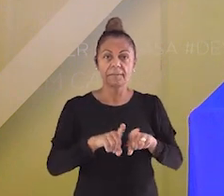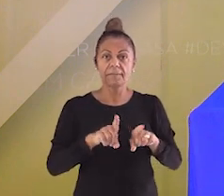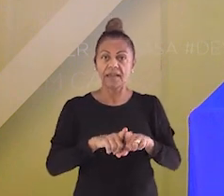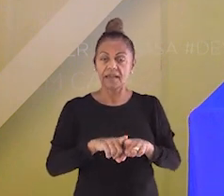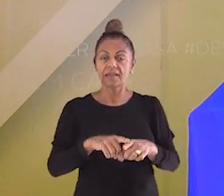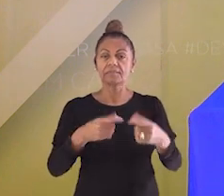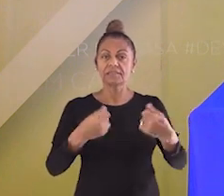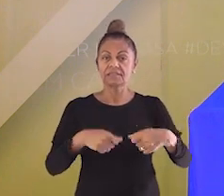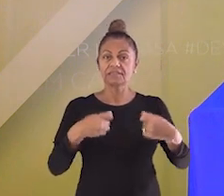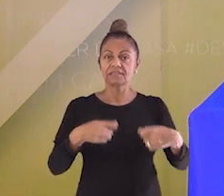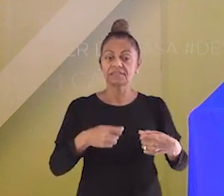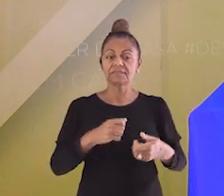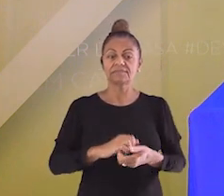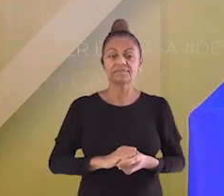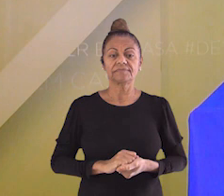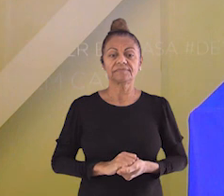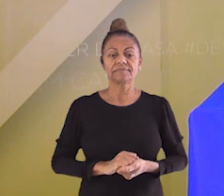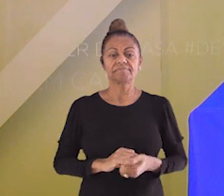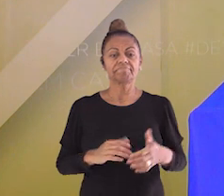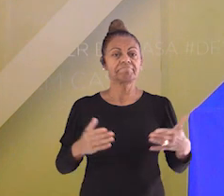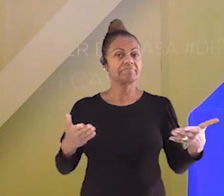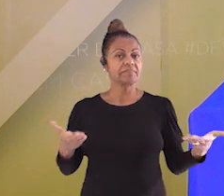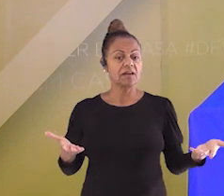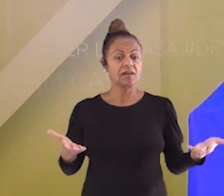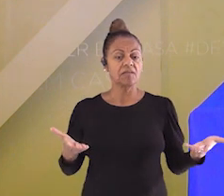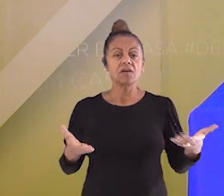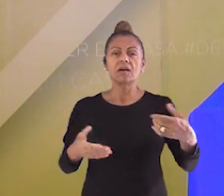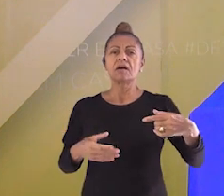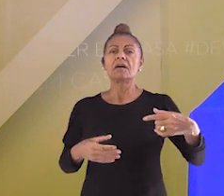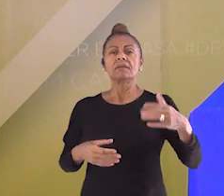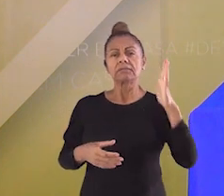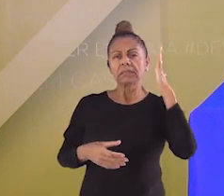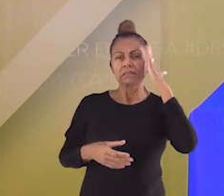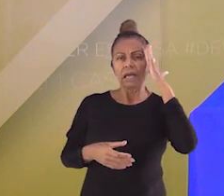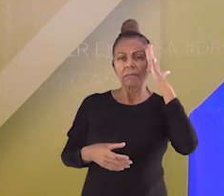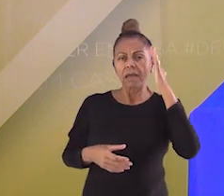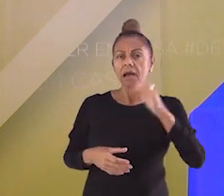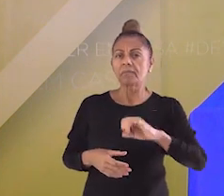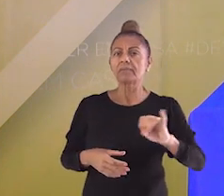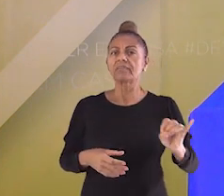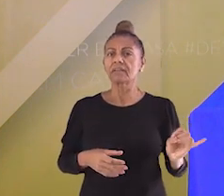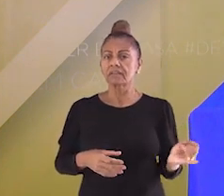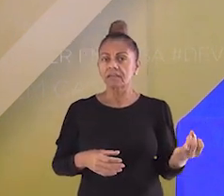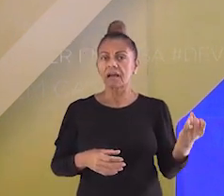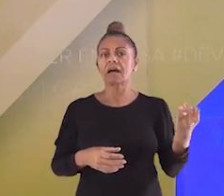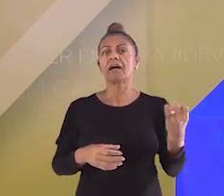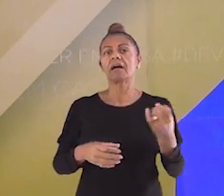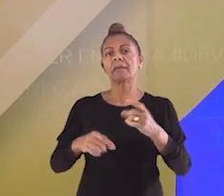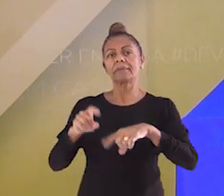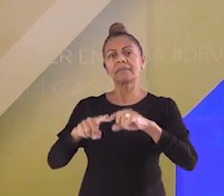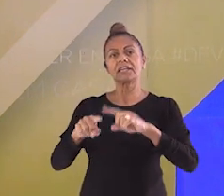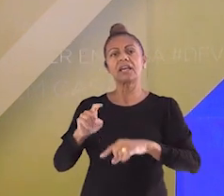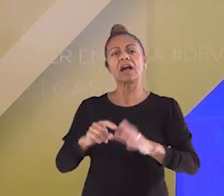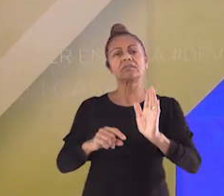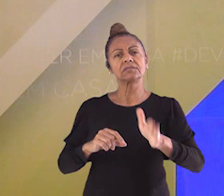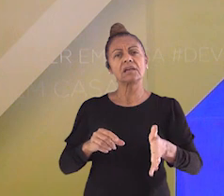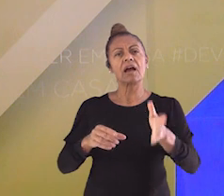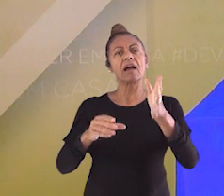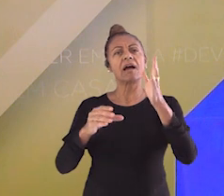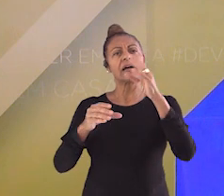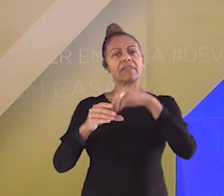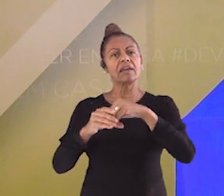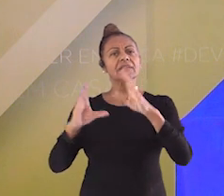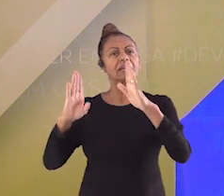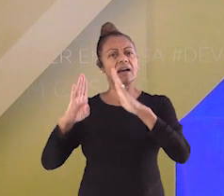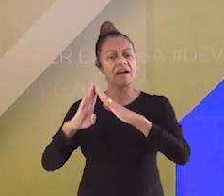minerais estão aí também, que a gente precisa. E, basicamente, é isso. Sabendo aproveitar bem os recursos que você